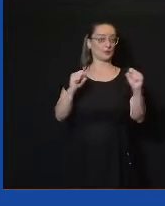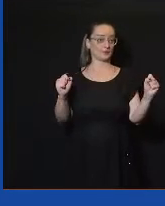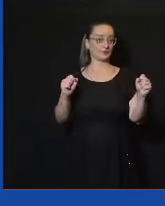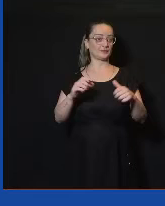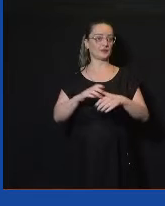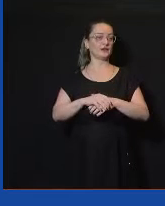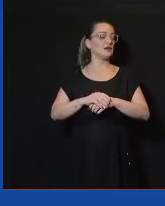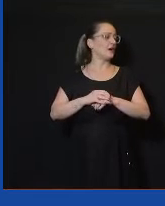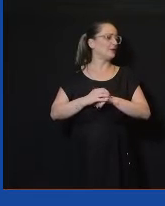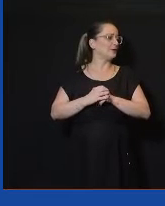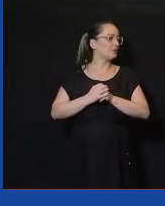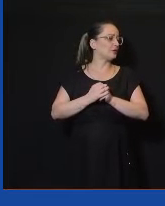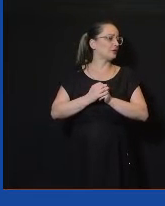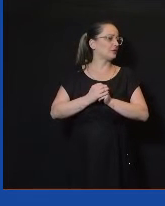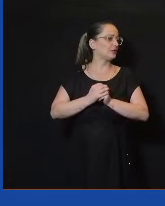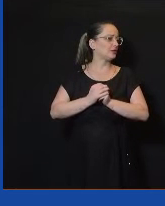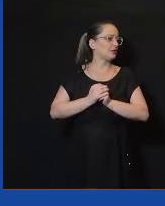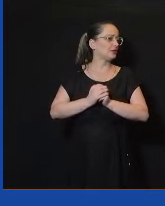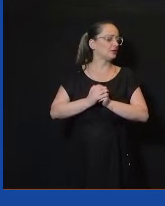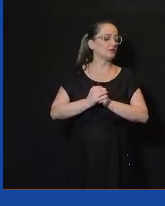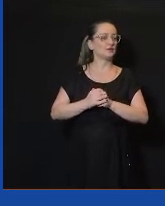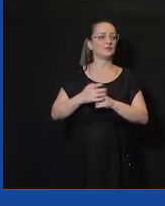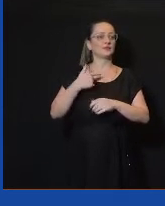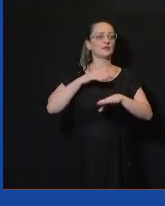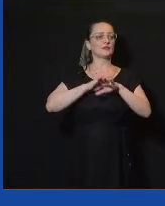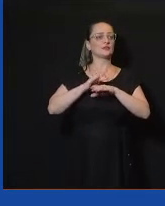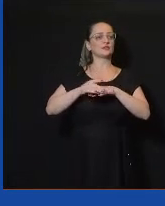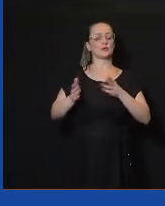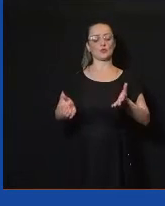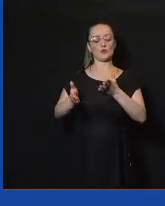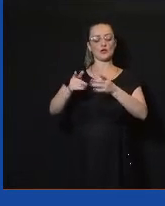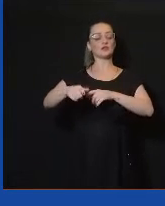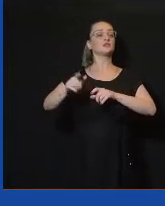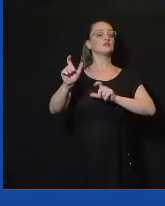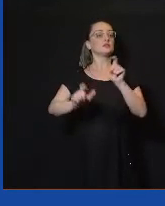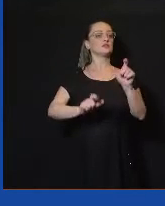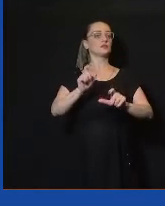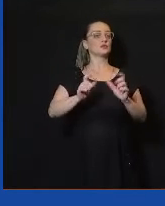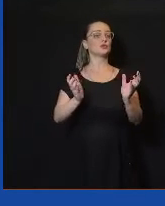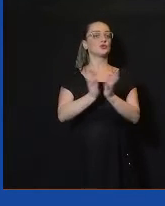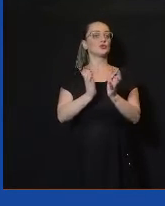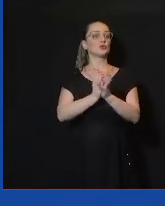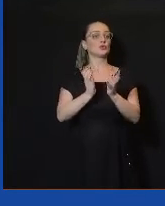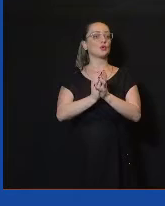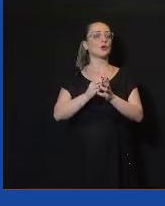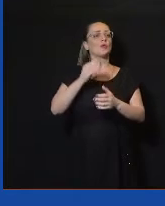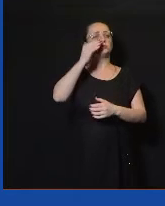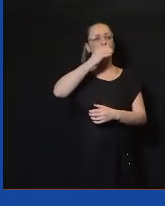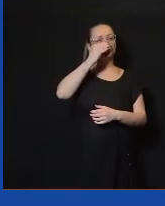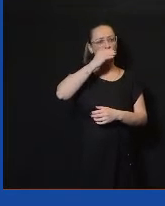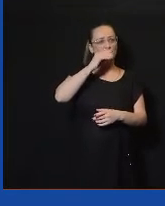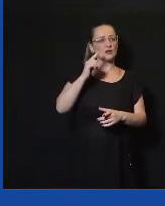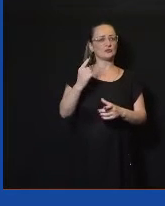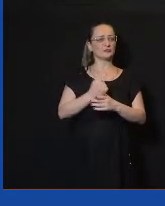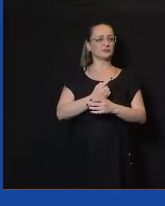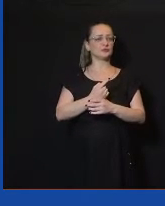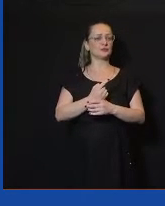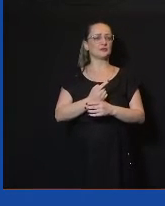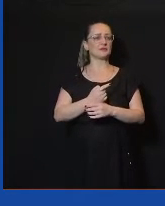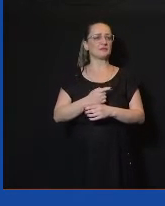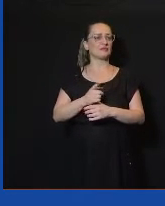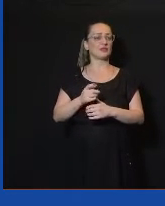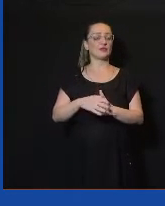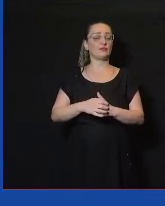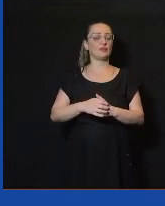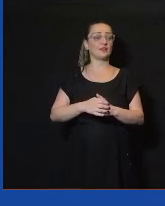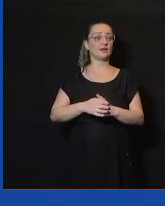grande escala, com eficiência e com foco nessas pessoas, e esses grupos vulneráveis, né, e atingidos, sacrificados pela Covid, que